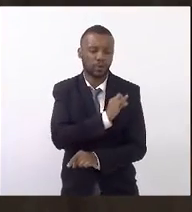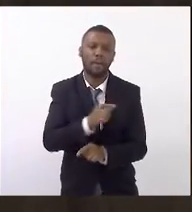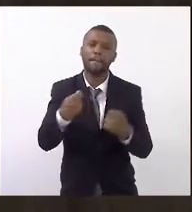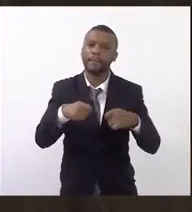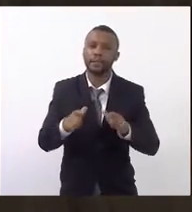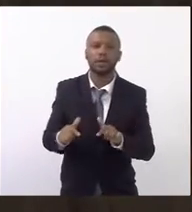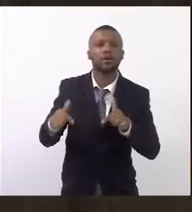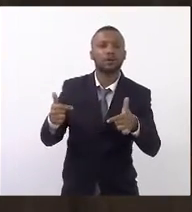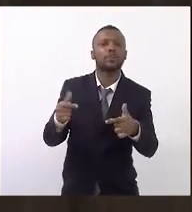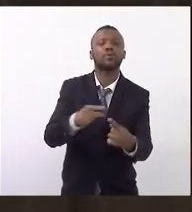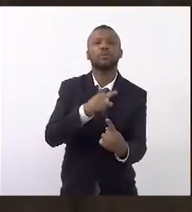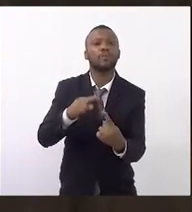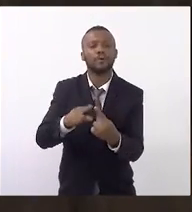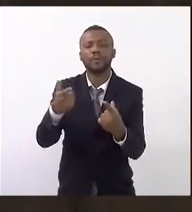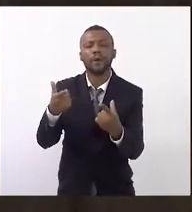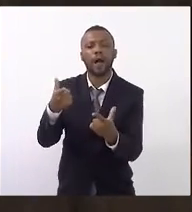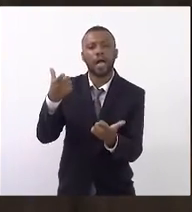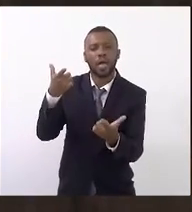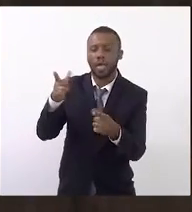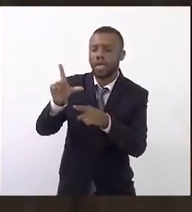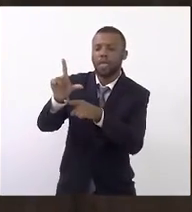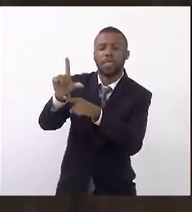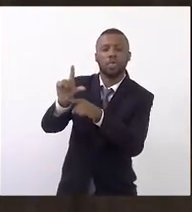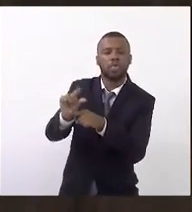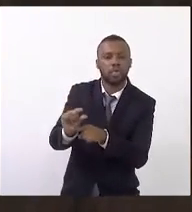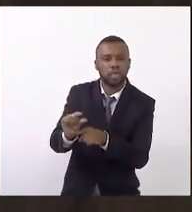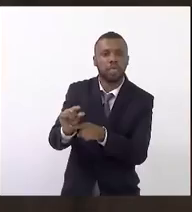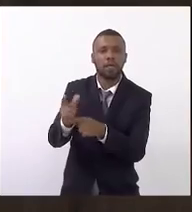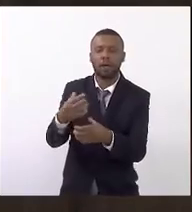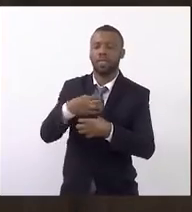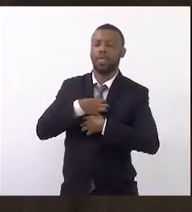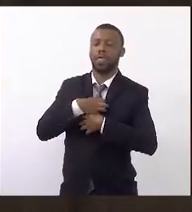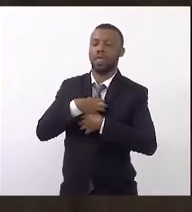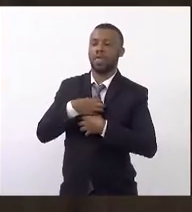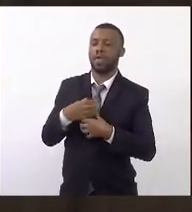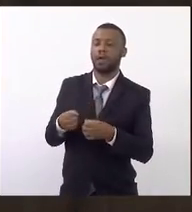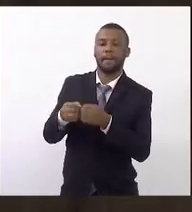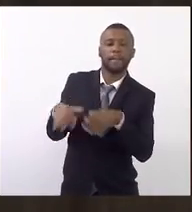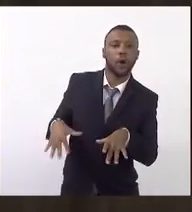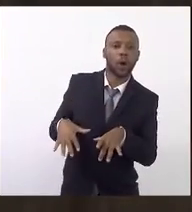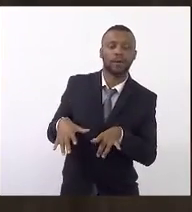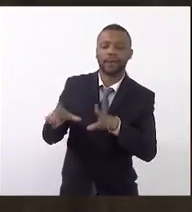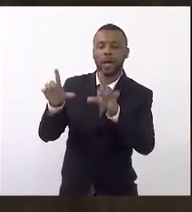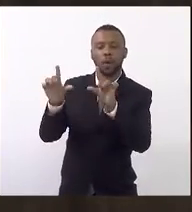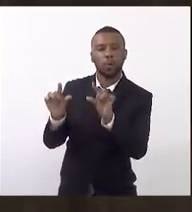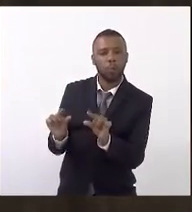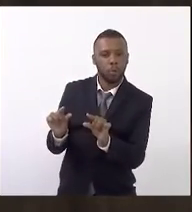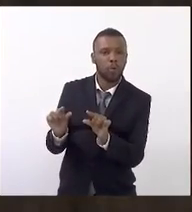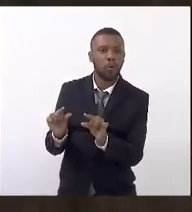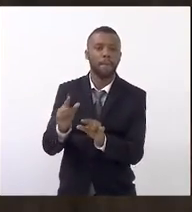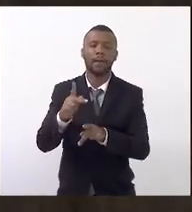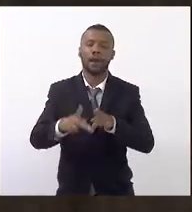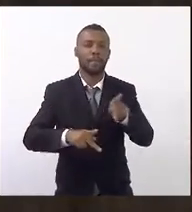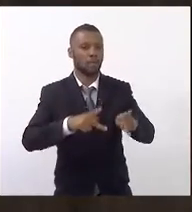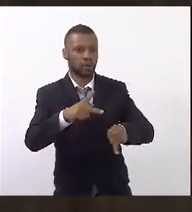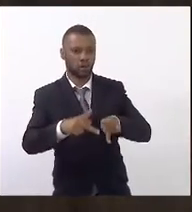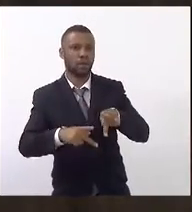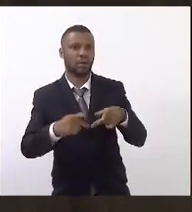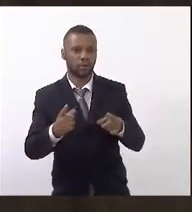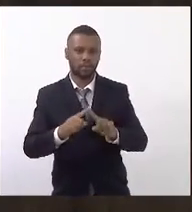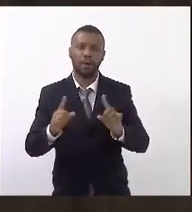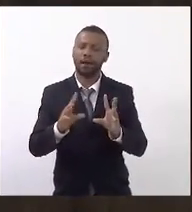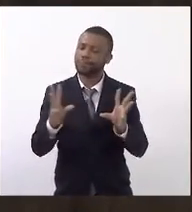os impactos, sejam sentidos de maneira mais branda pela população? Afinal de